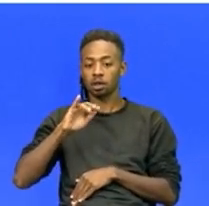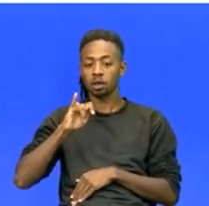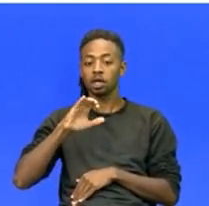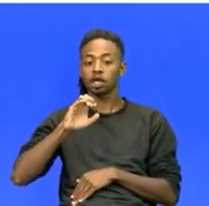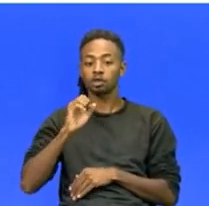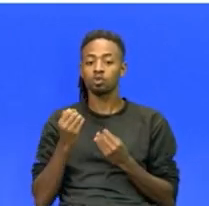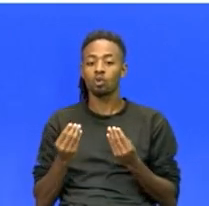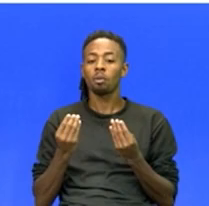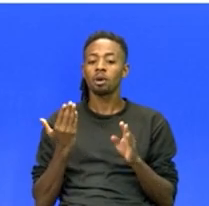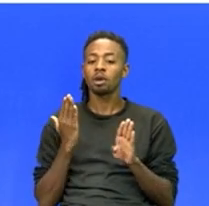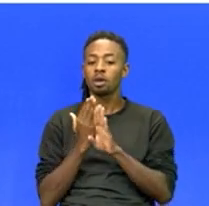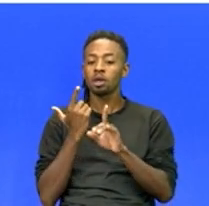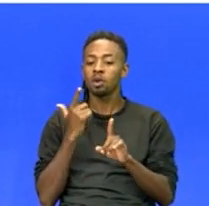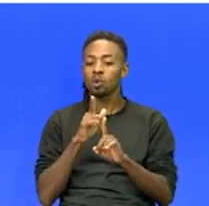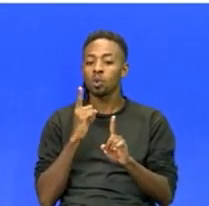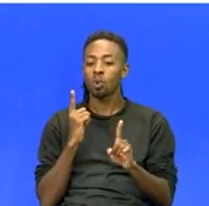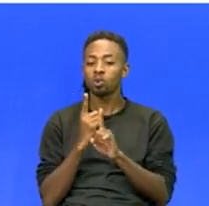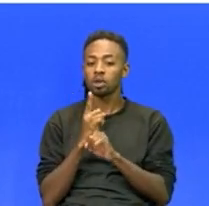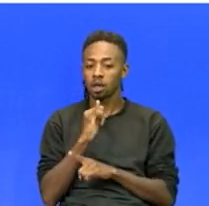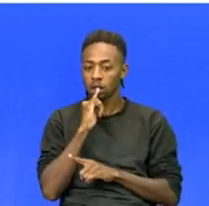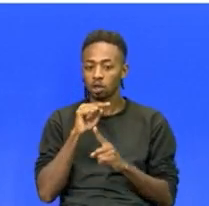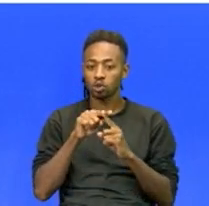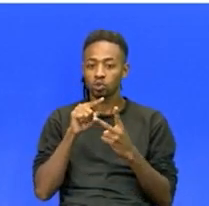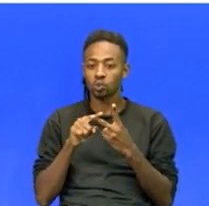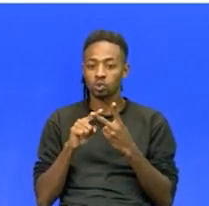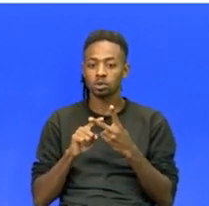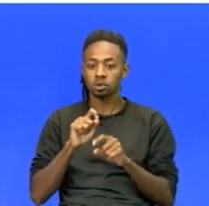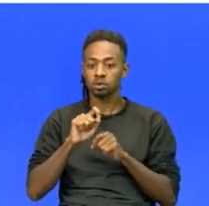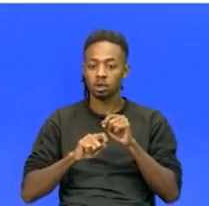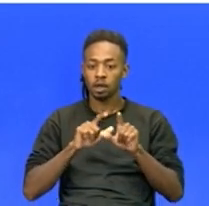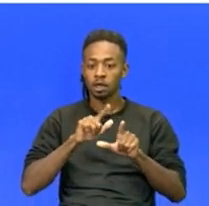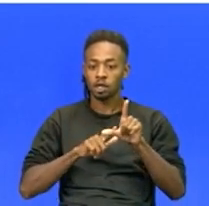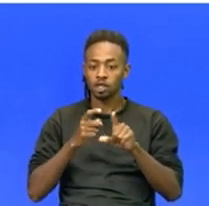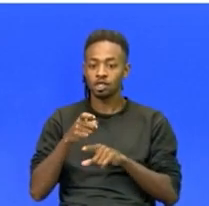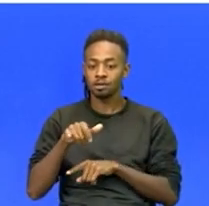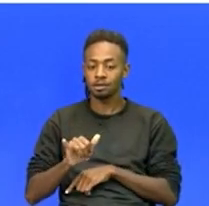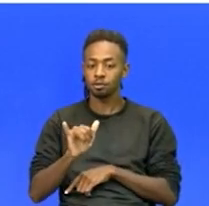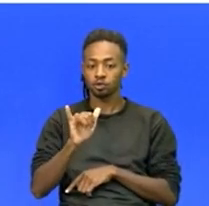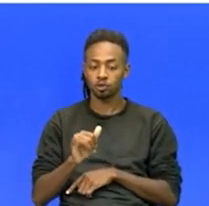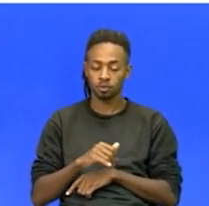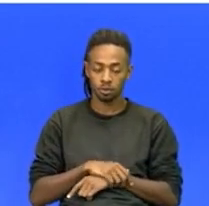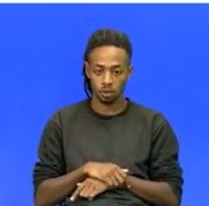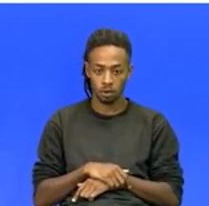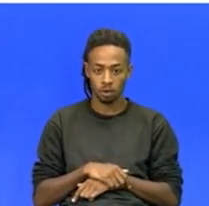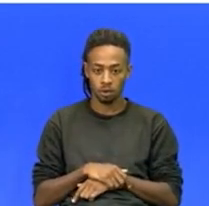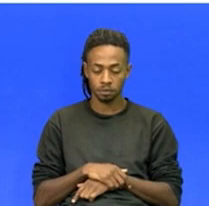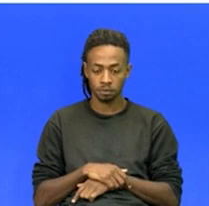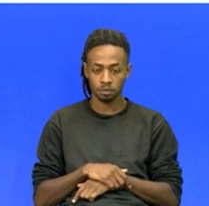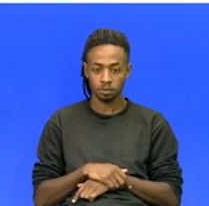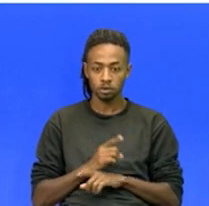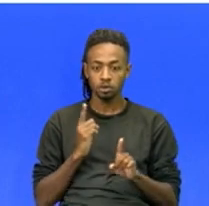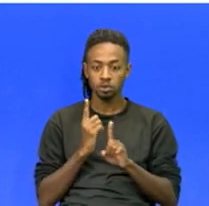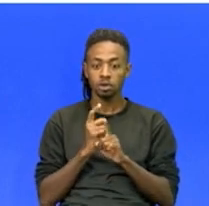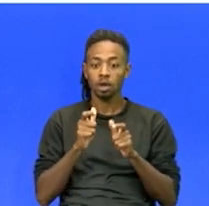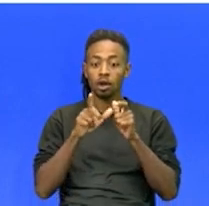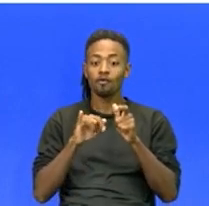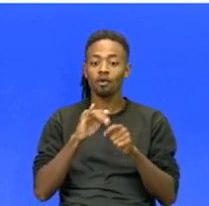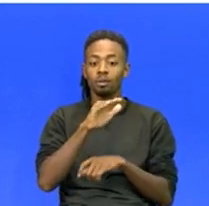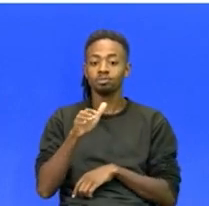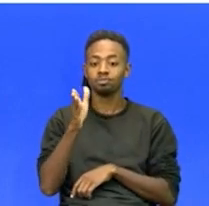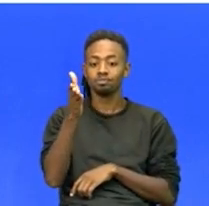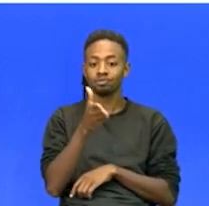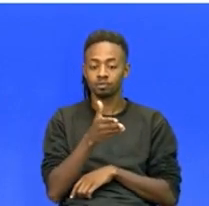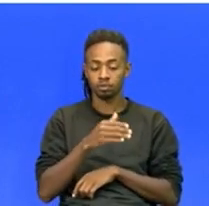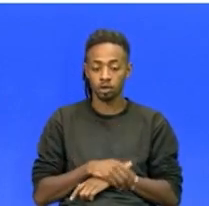dessa função, que tem duas variáveis, x e y, deve-se encontrar os pontos que vai anular essas